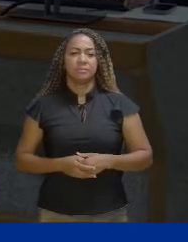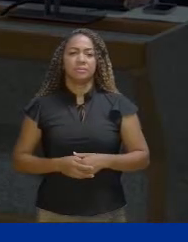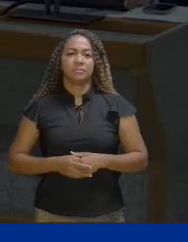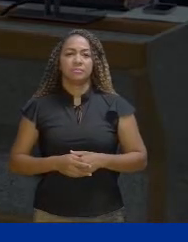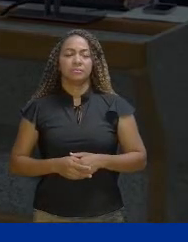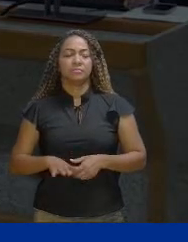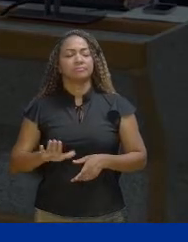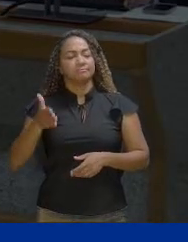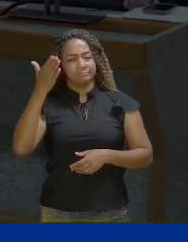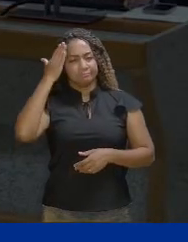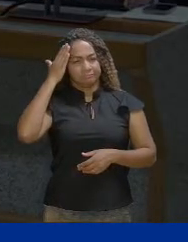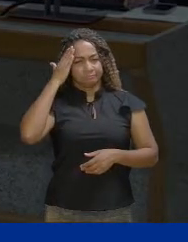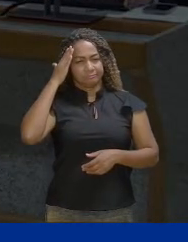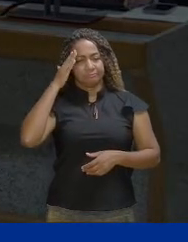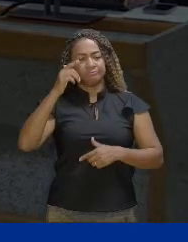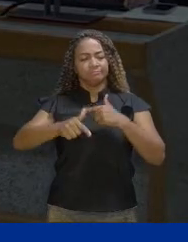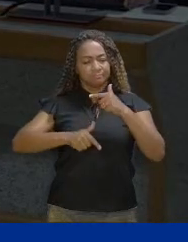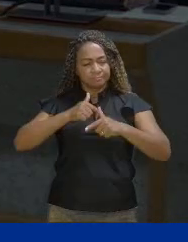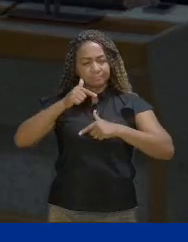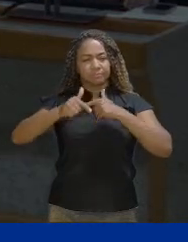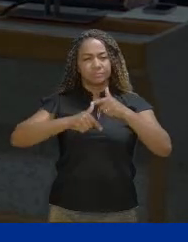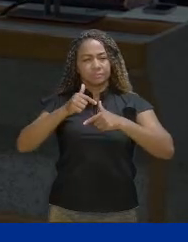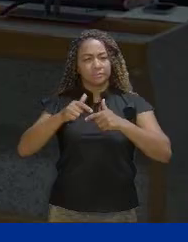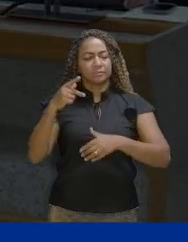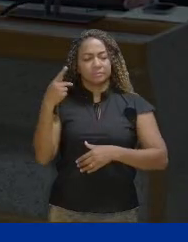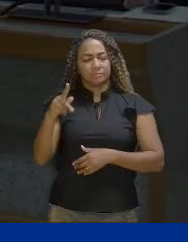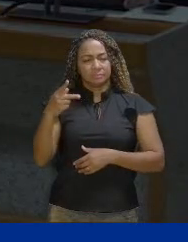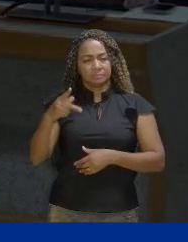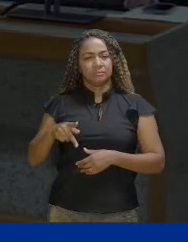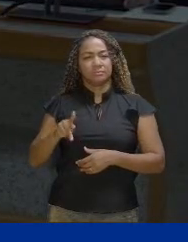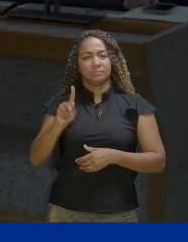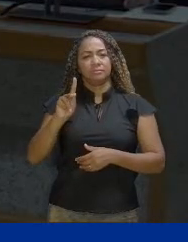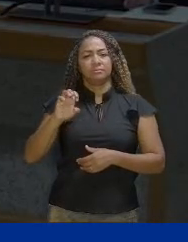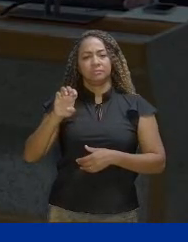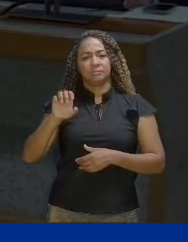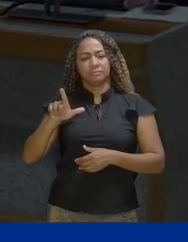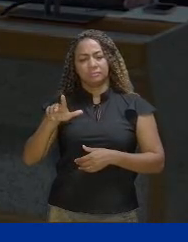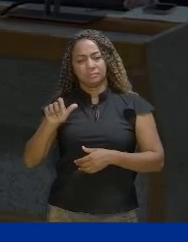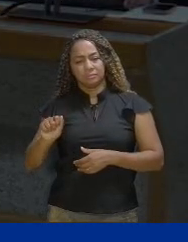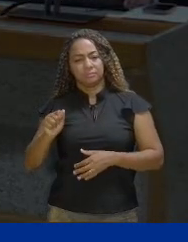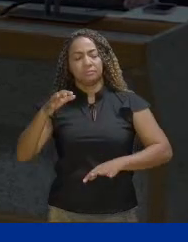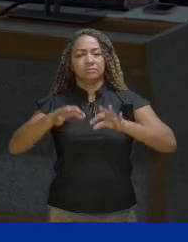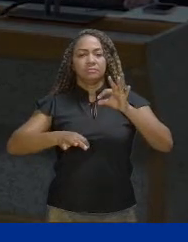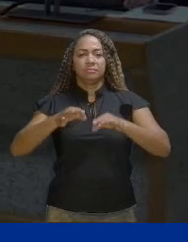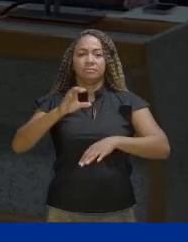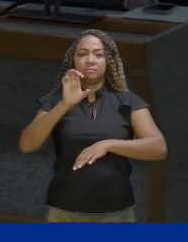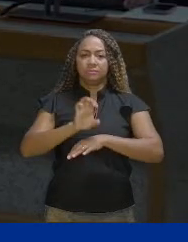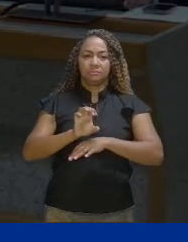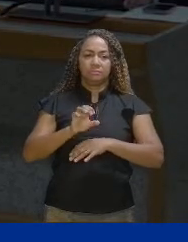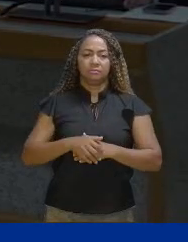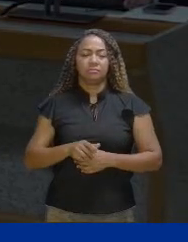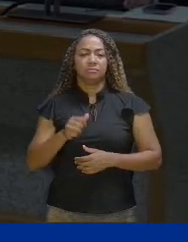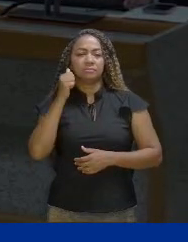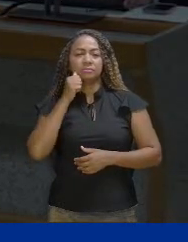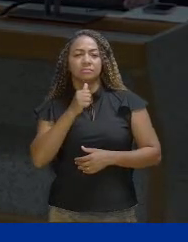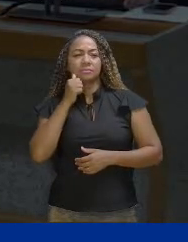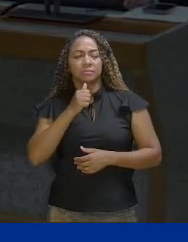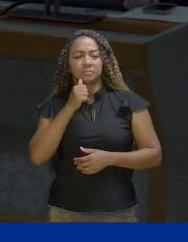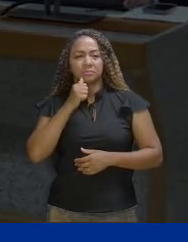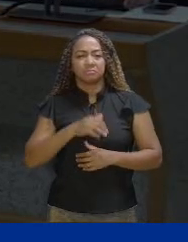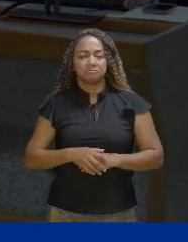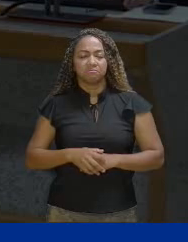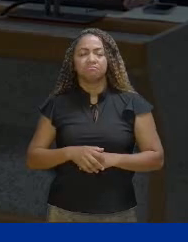Já sabemos, pela atuação da doutora Keila Utzig, como juiz estadual, que é uma pessoa de